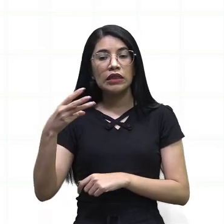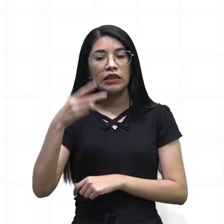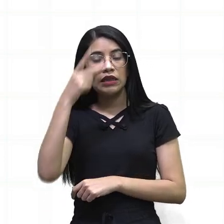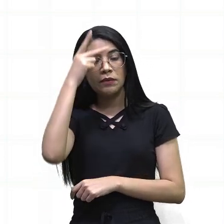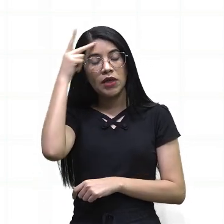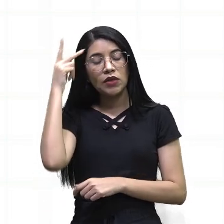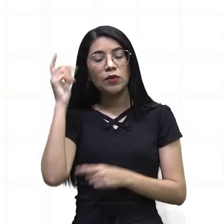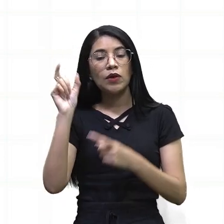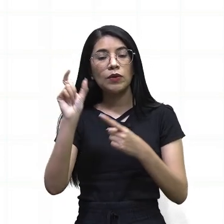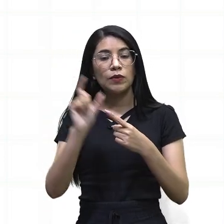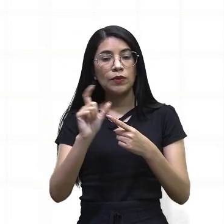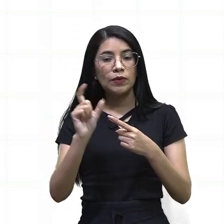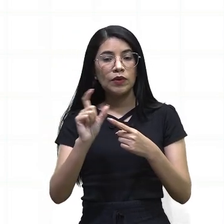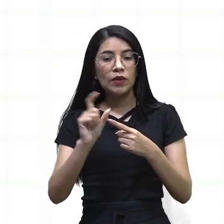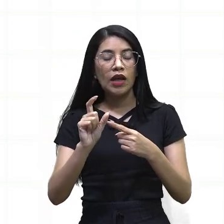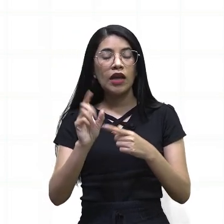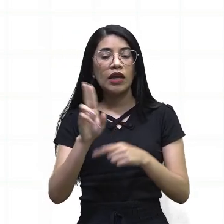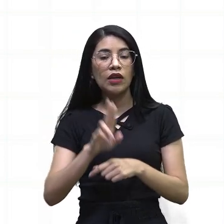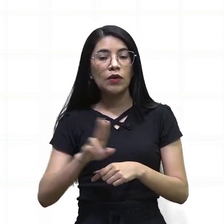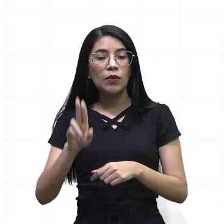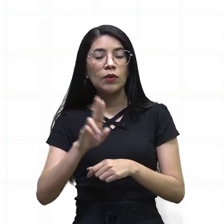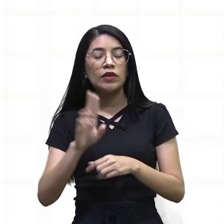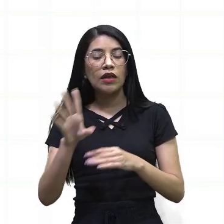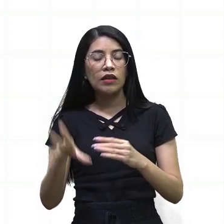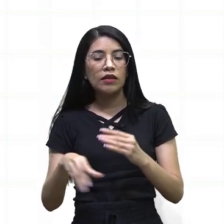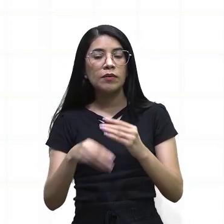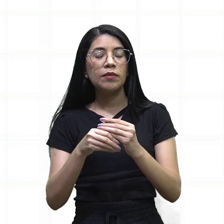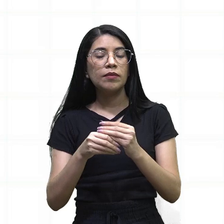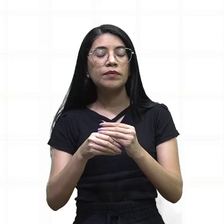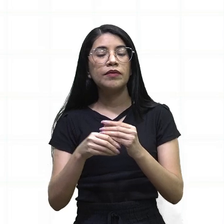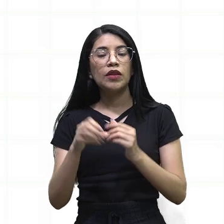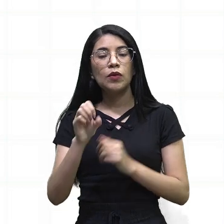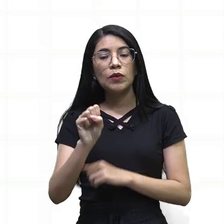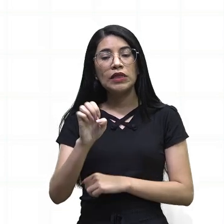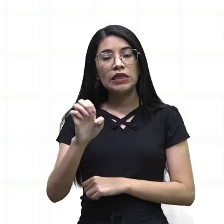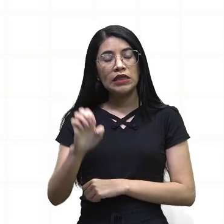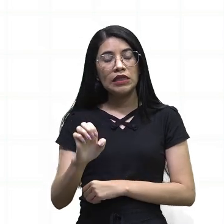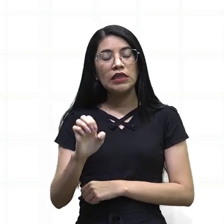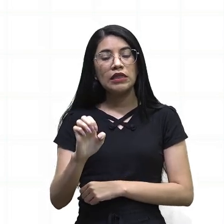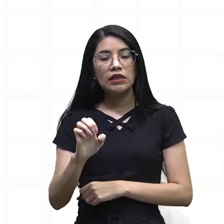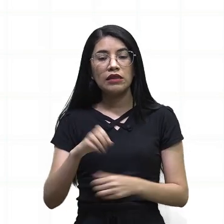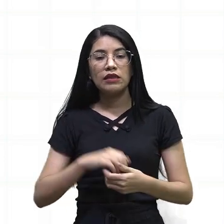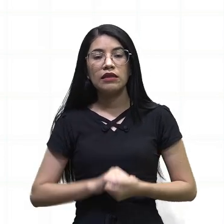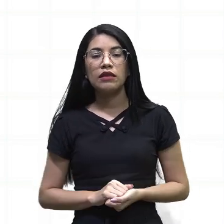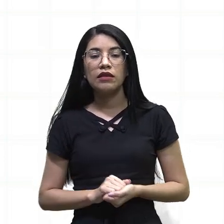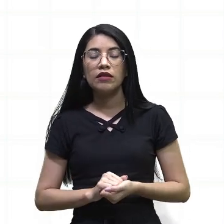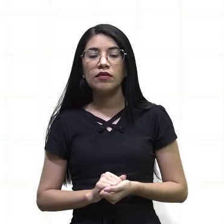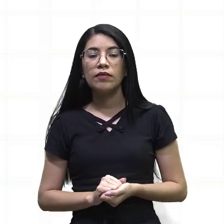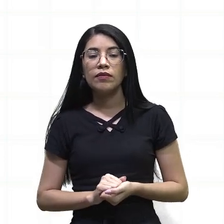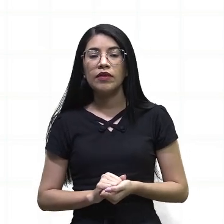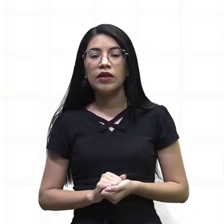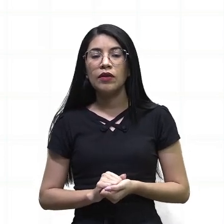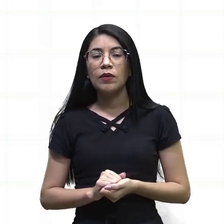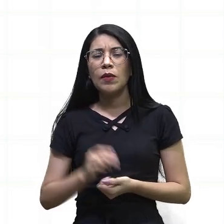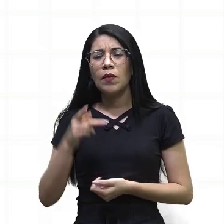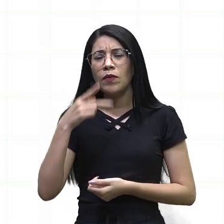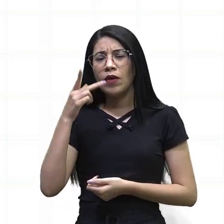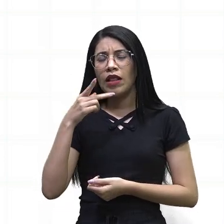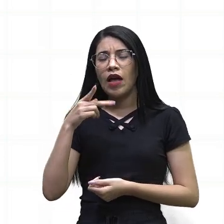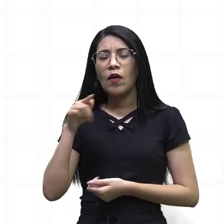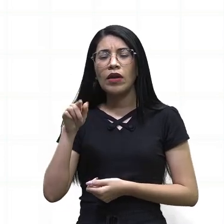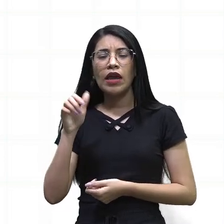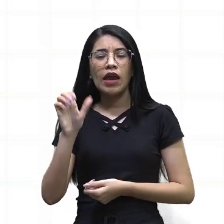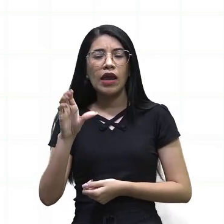pessoa do singular e vai estar acompanhado pelo quê? Pelo si. Diziam que Camila era